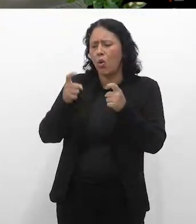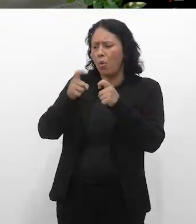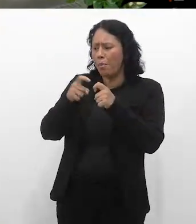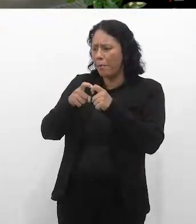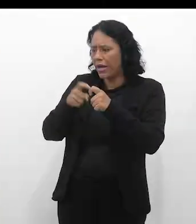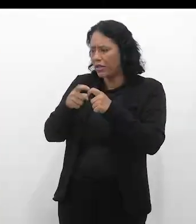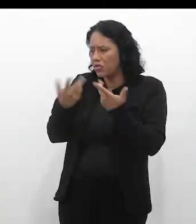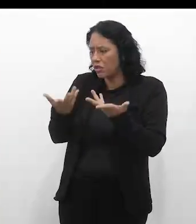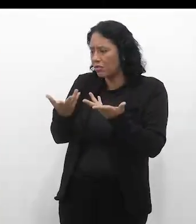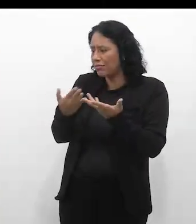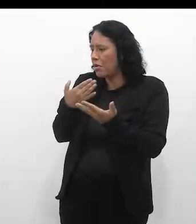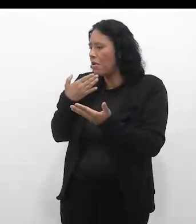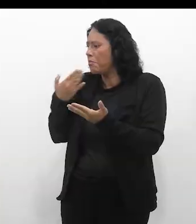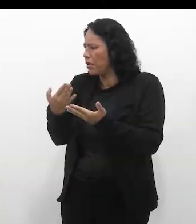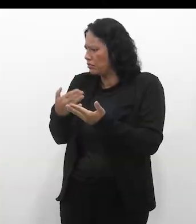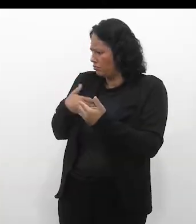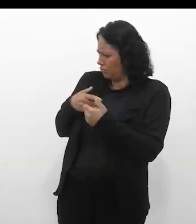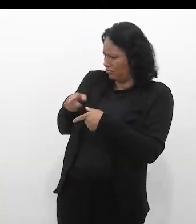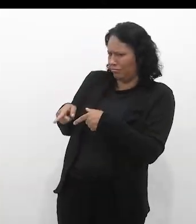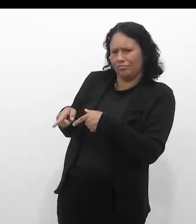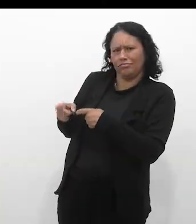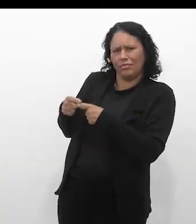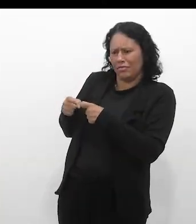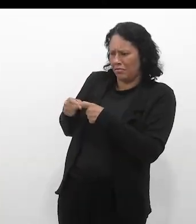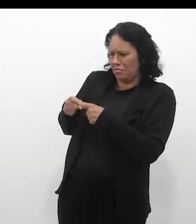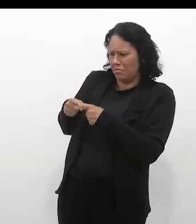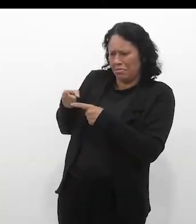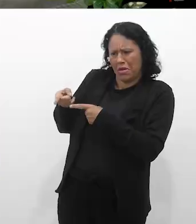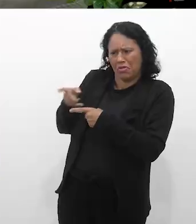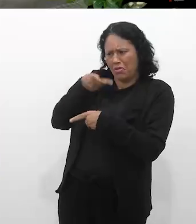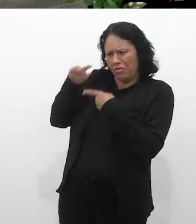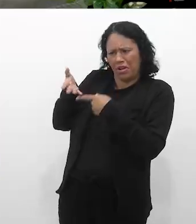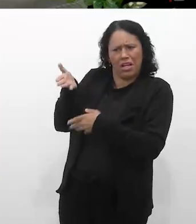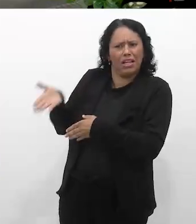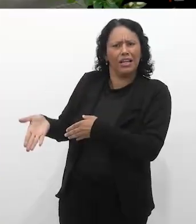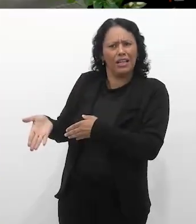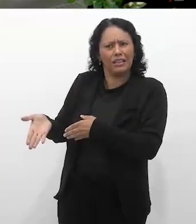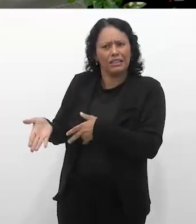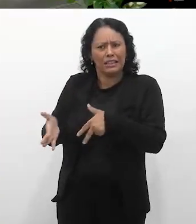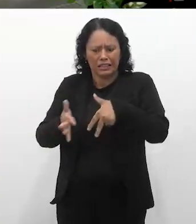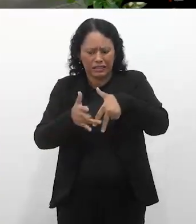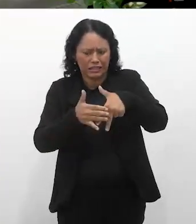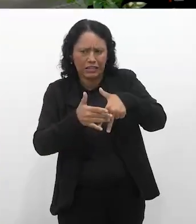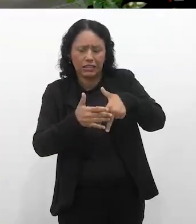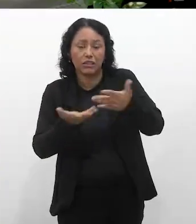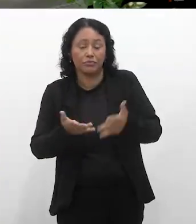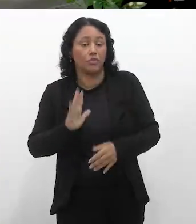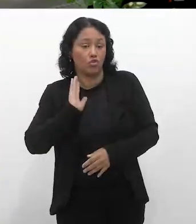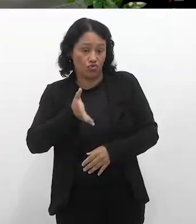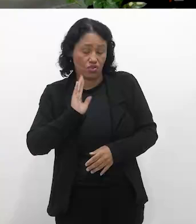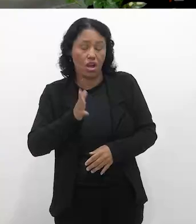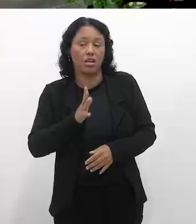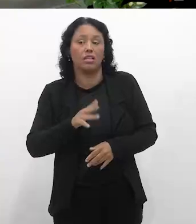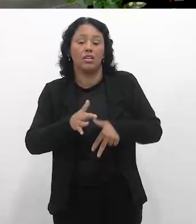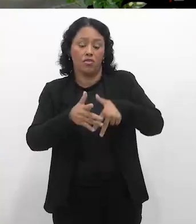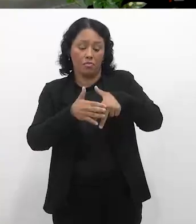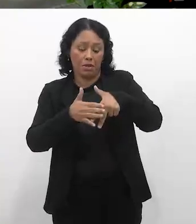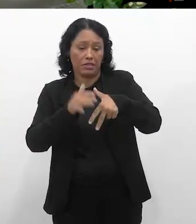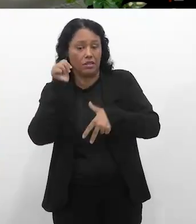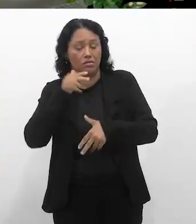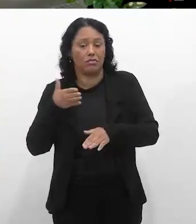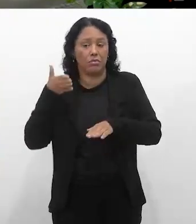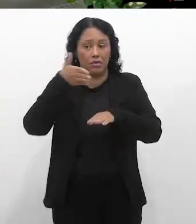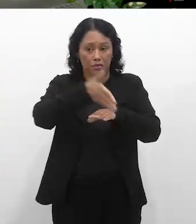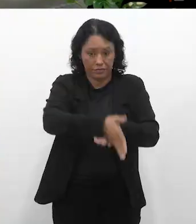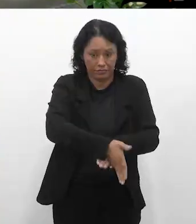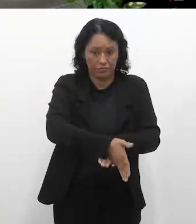resistente, tem o médico, coitado, que pede, mas também vai se surpreender, porque ele vê, às vezes, nossa, como tem doença. Eu já tive paciente que ela